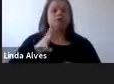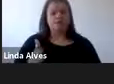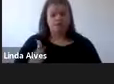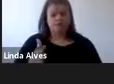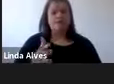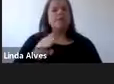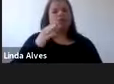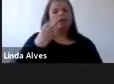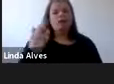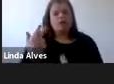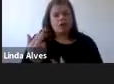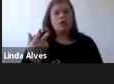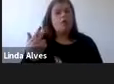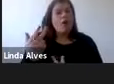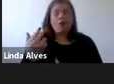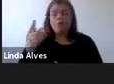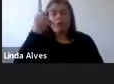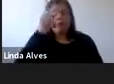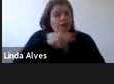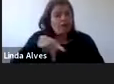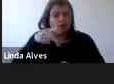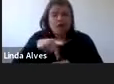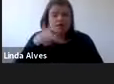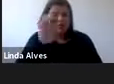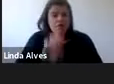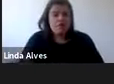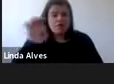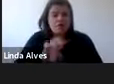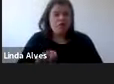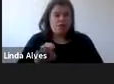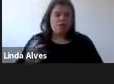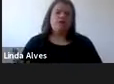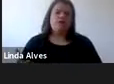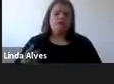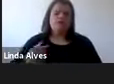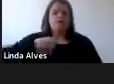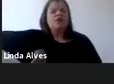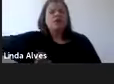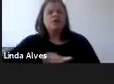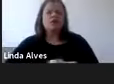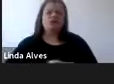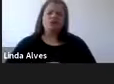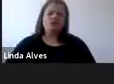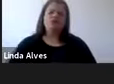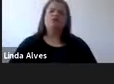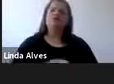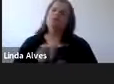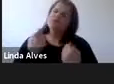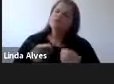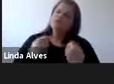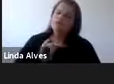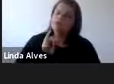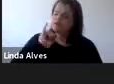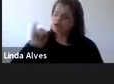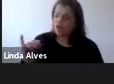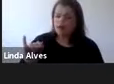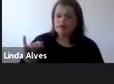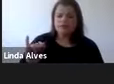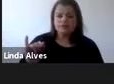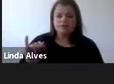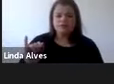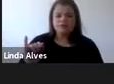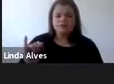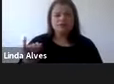na questão dos países da Europa. Nós entendemos que há espaço para isso. Claro que nós vamos ter que fazer concessão. E nós dissemos para a empresa também, um outro ponto que nós dissemos para a empresa